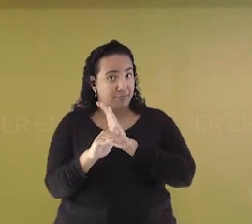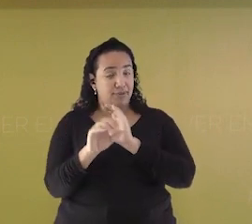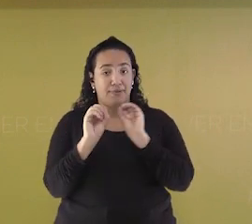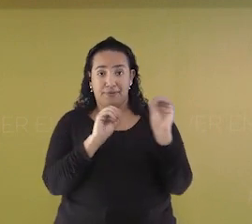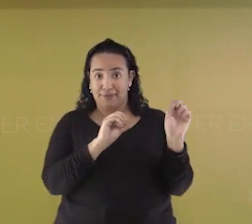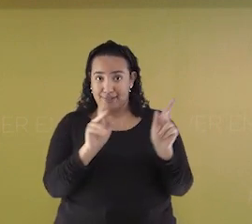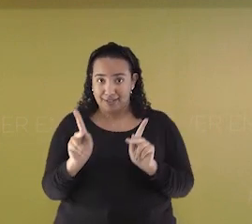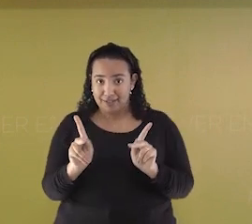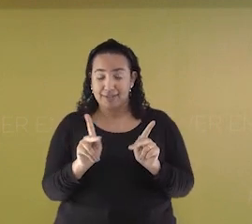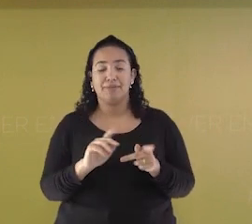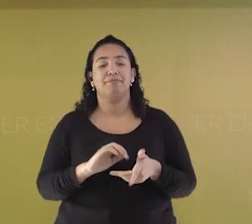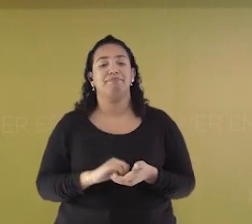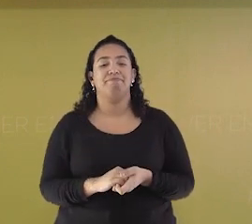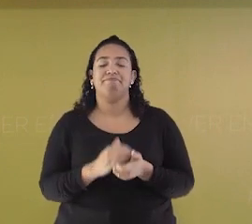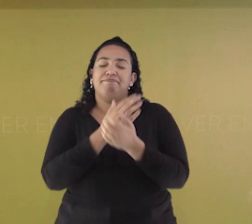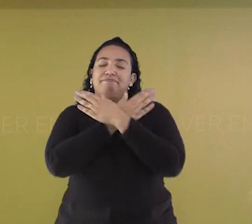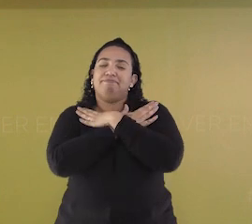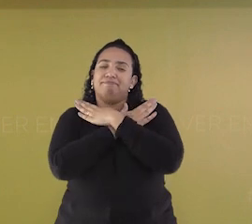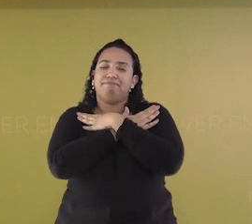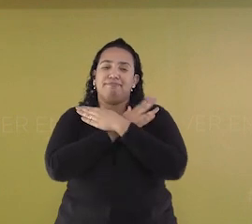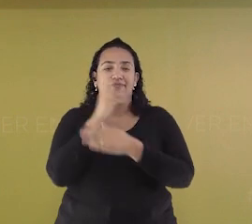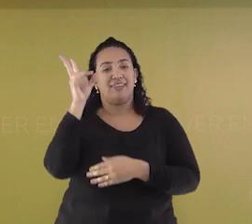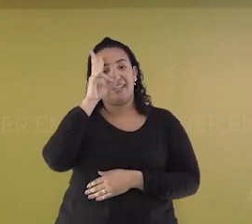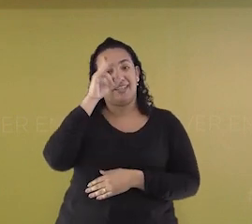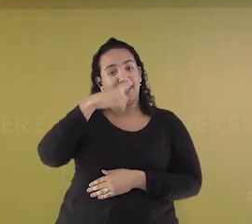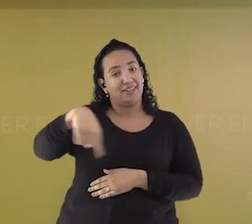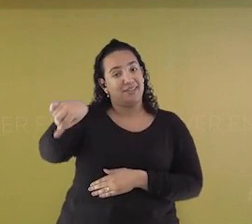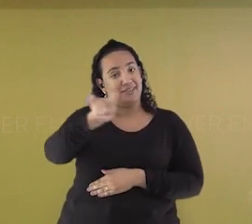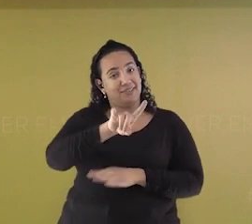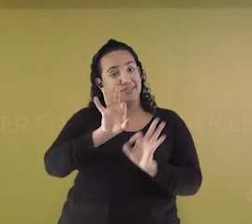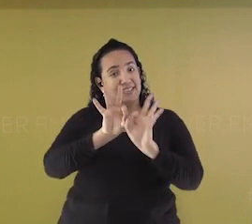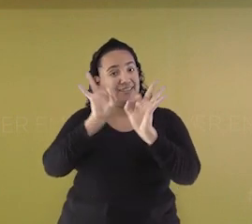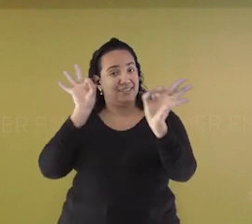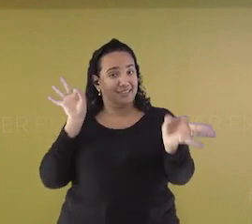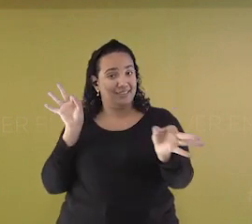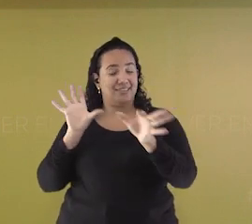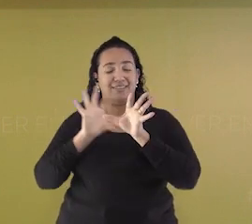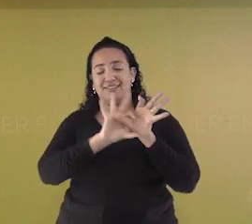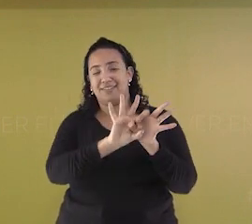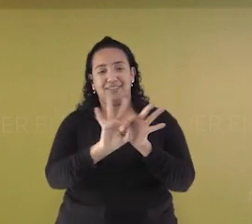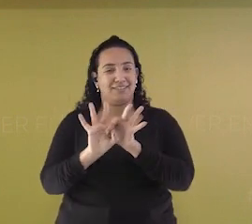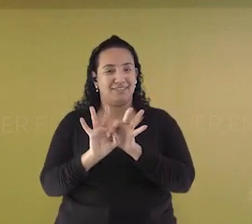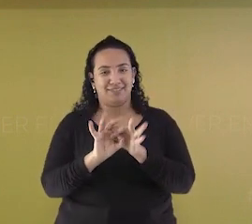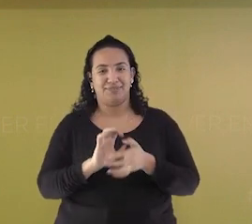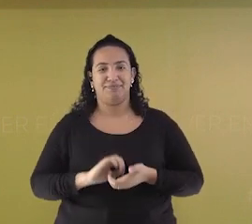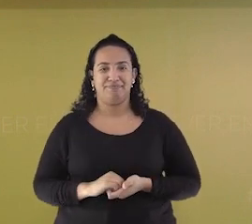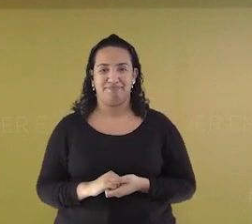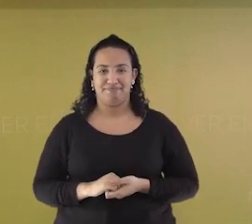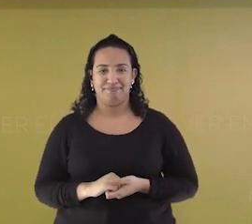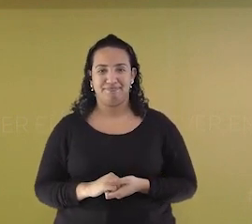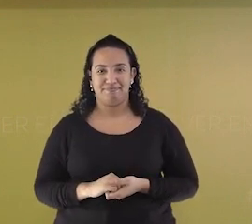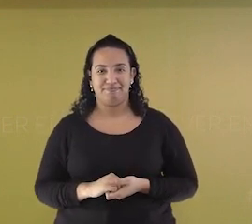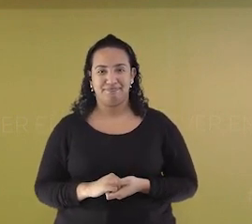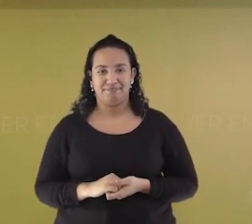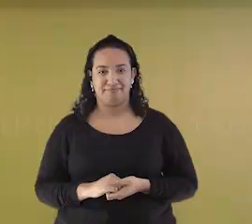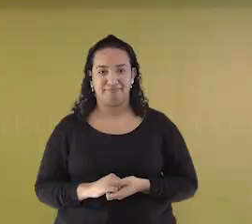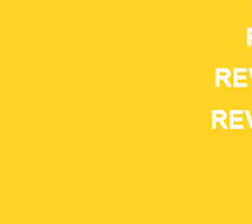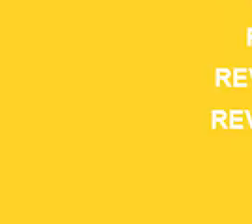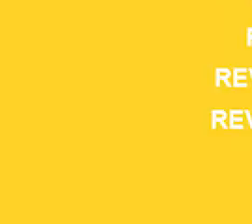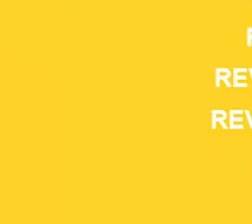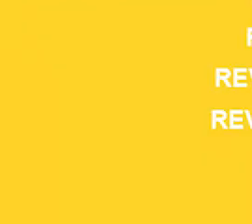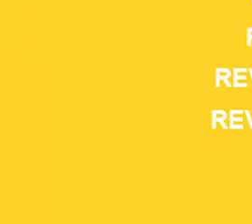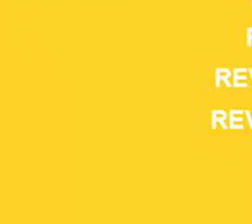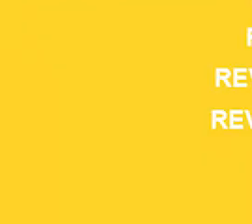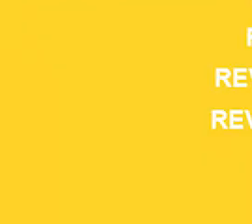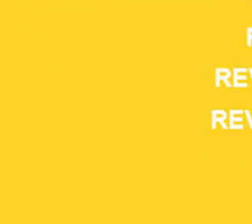compartilhem conosco, combinado? Um abraço e não esqueçam, mesmo distantes, estamos juntos.